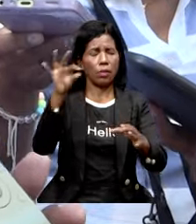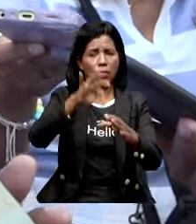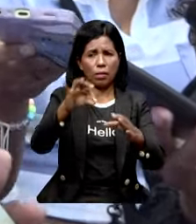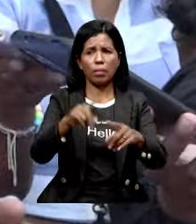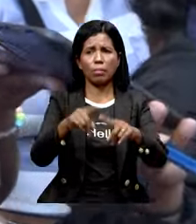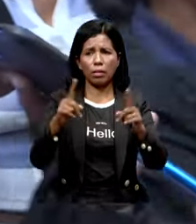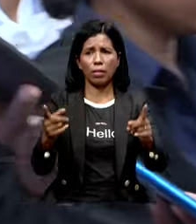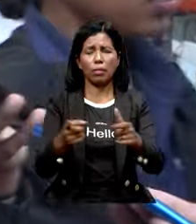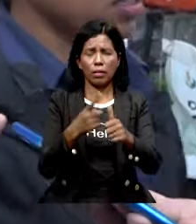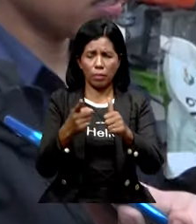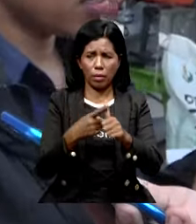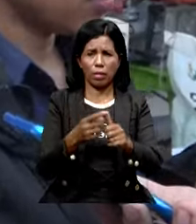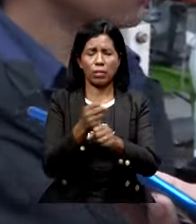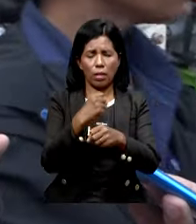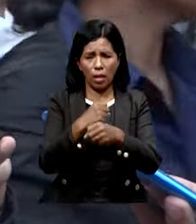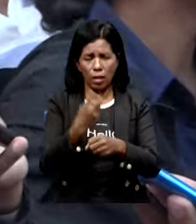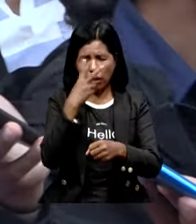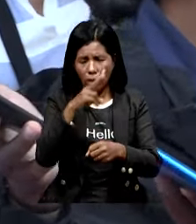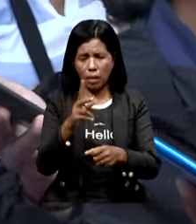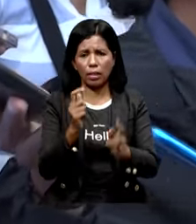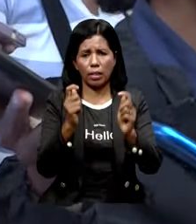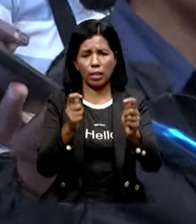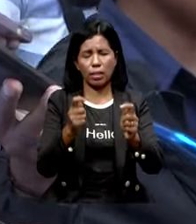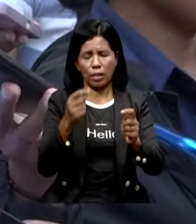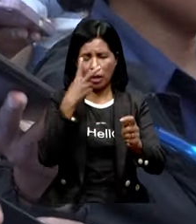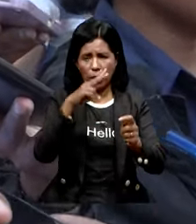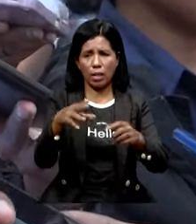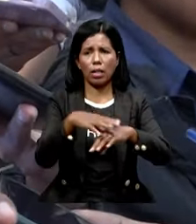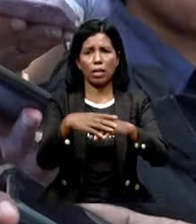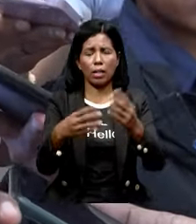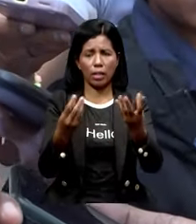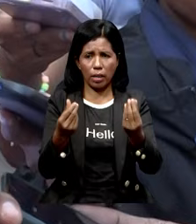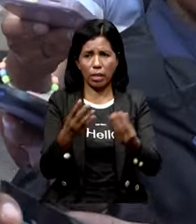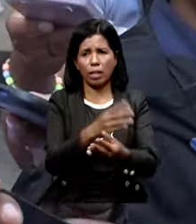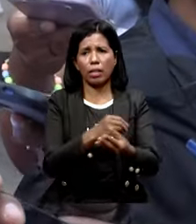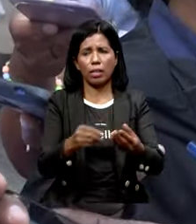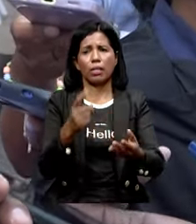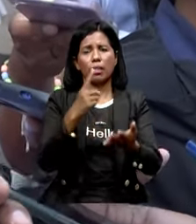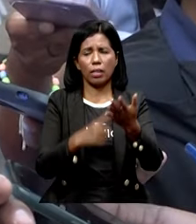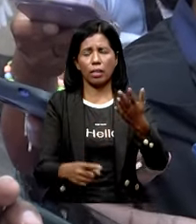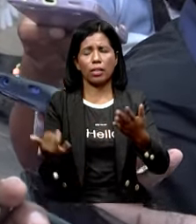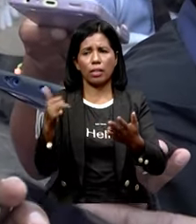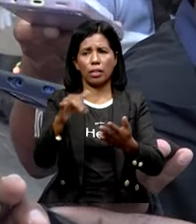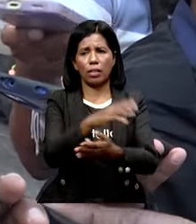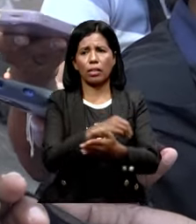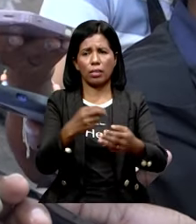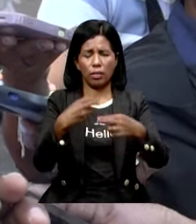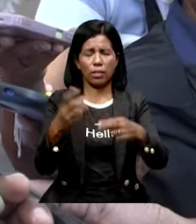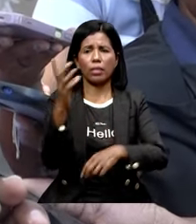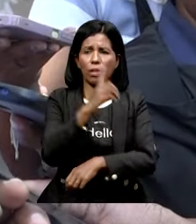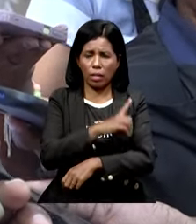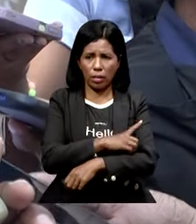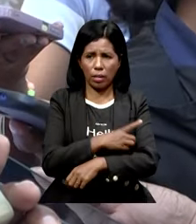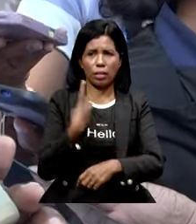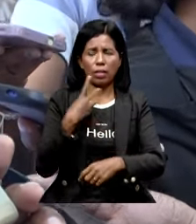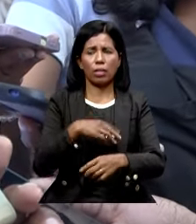bisira nes primeiro esforço hal diagnóstico atu descobre to be mora sair de dentro, mas sai obstáculo to hoje lá onde